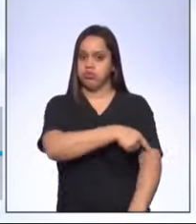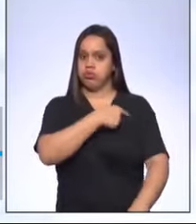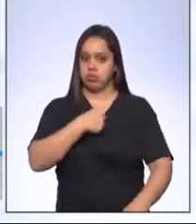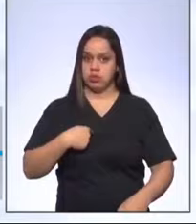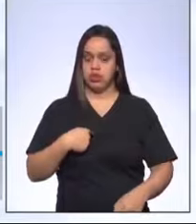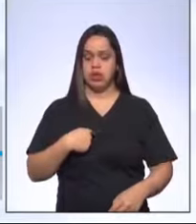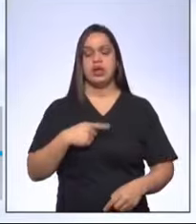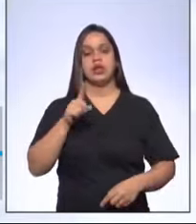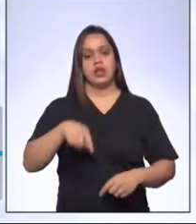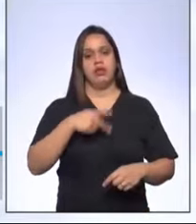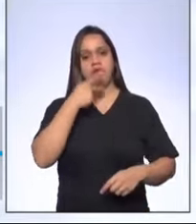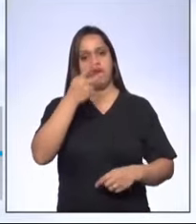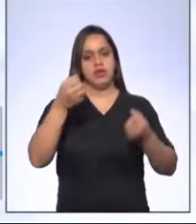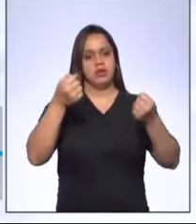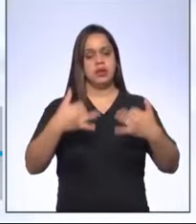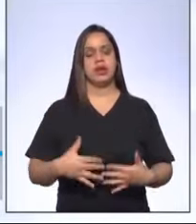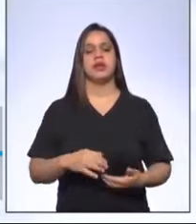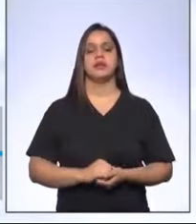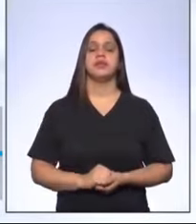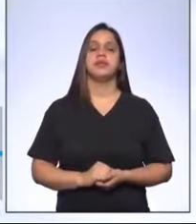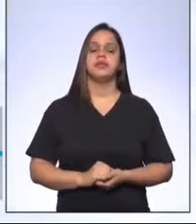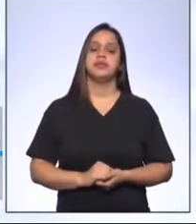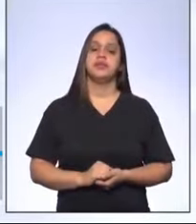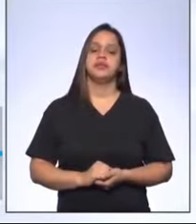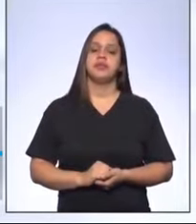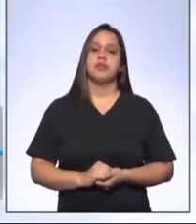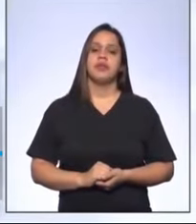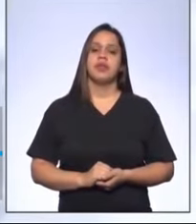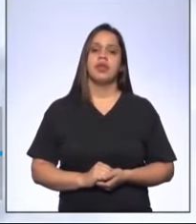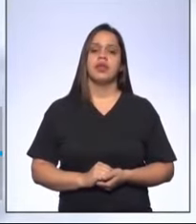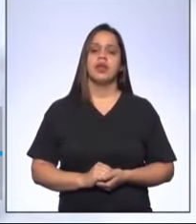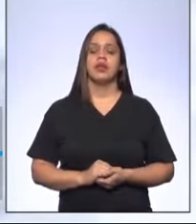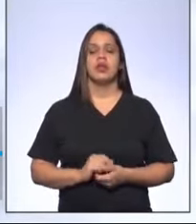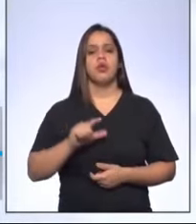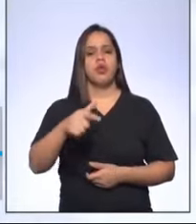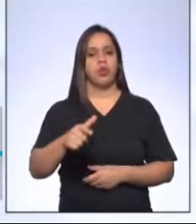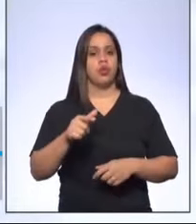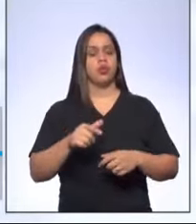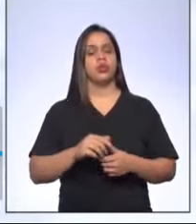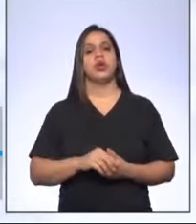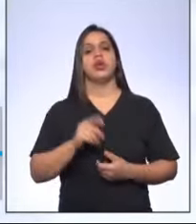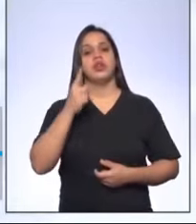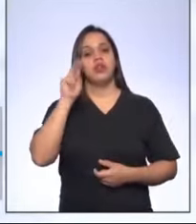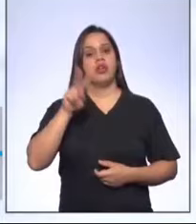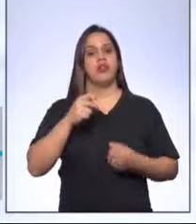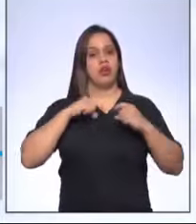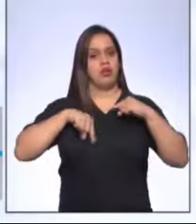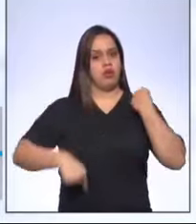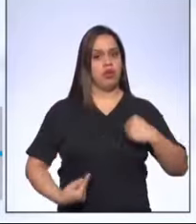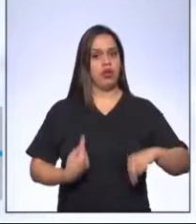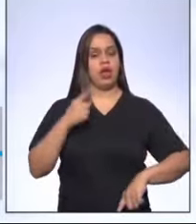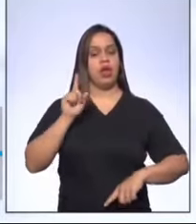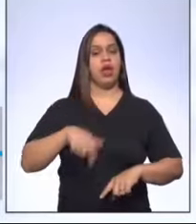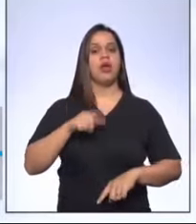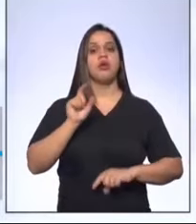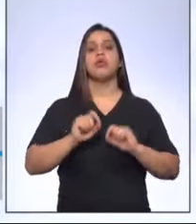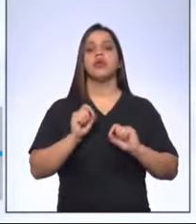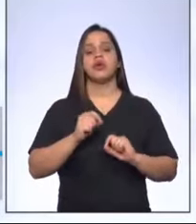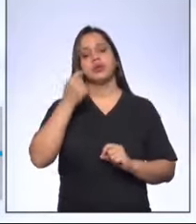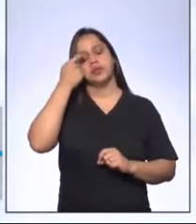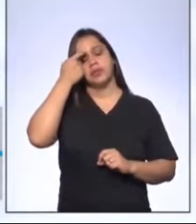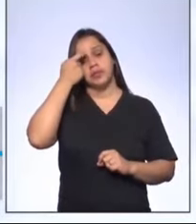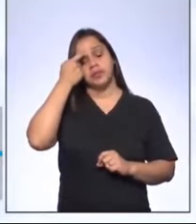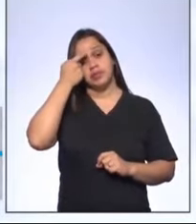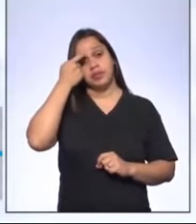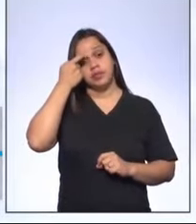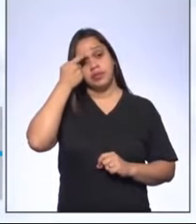que eu falei. Tá ok? Bom, o próximo sistema que a gente vai falar é o nosso